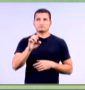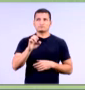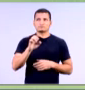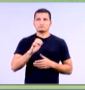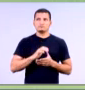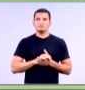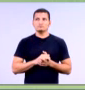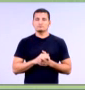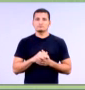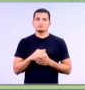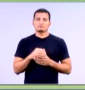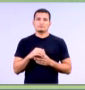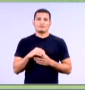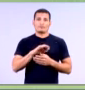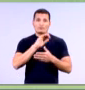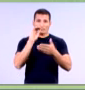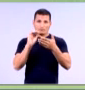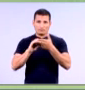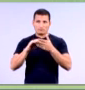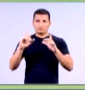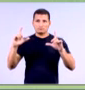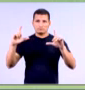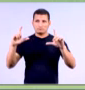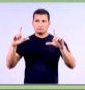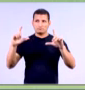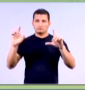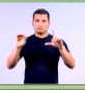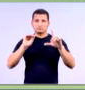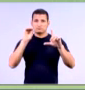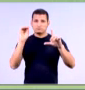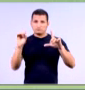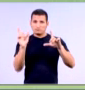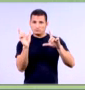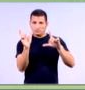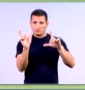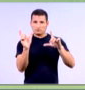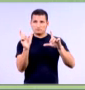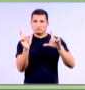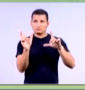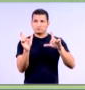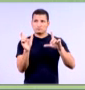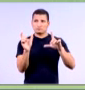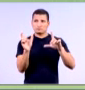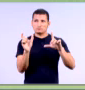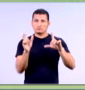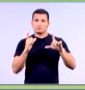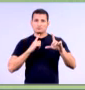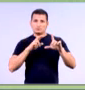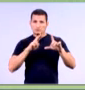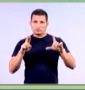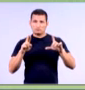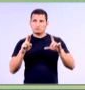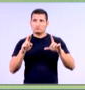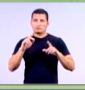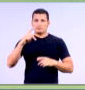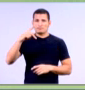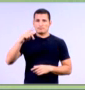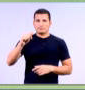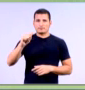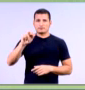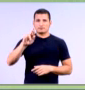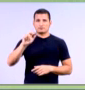uma variável para o método, essa variável tem um nome especial, tem o nome de parâmetro.